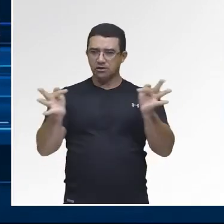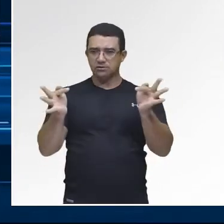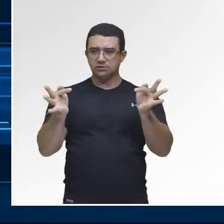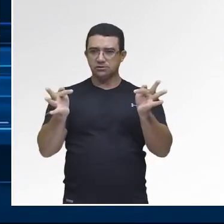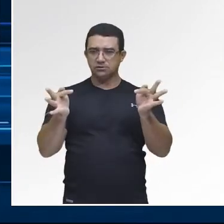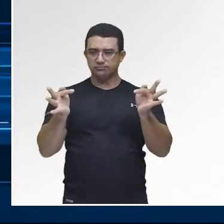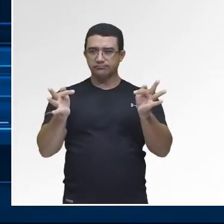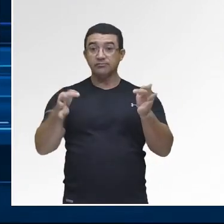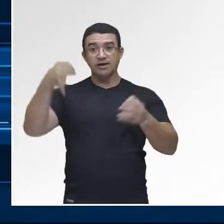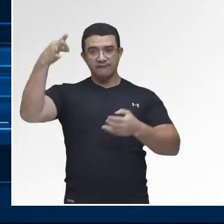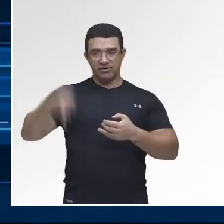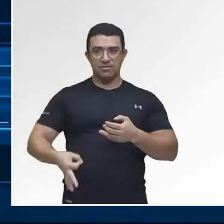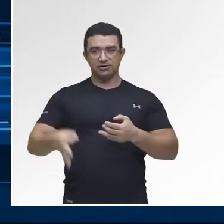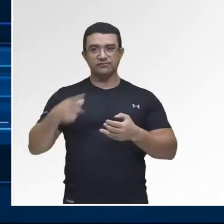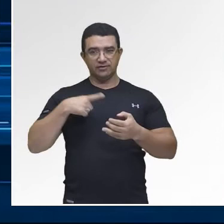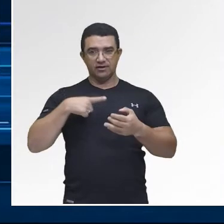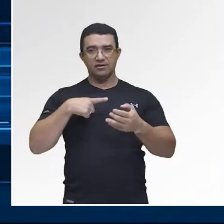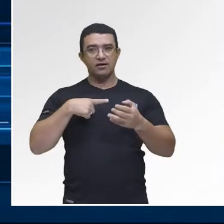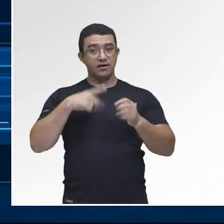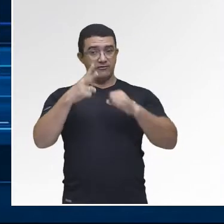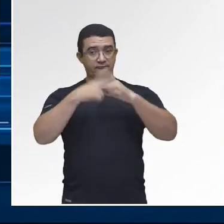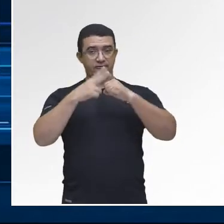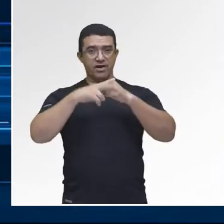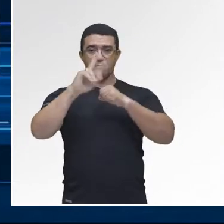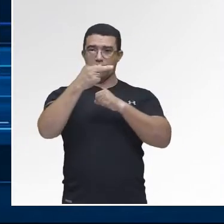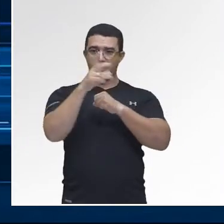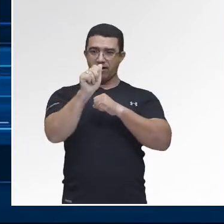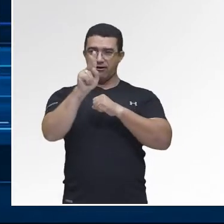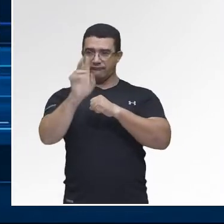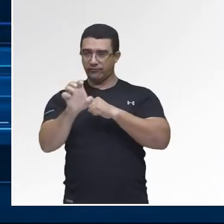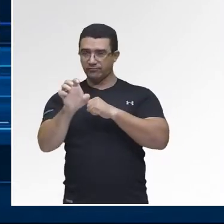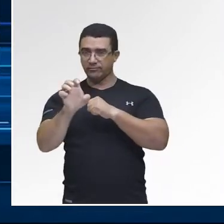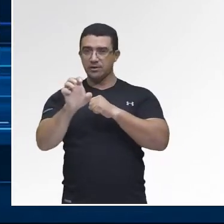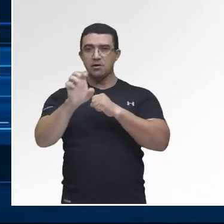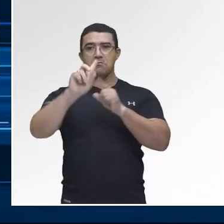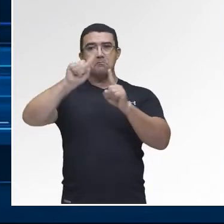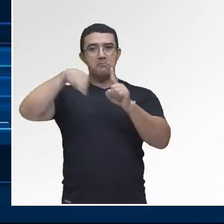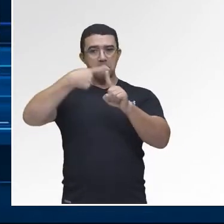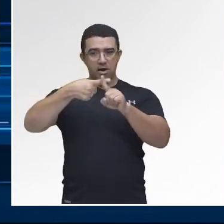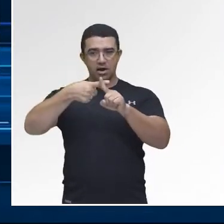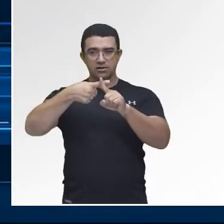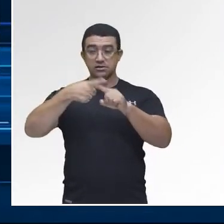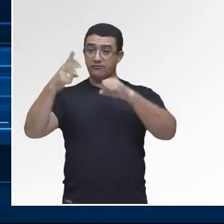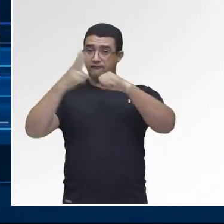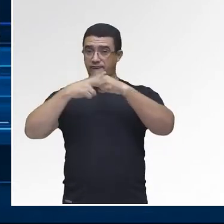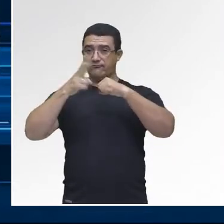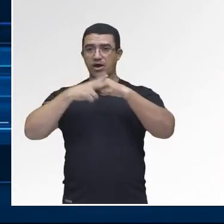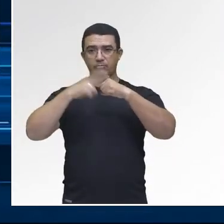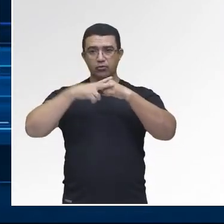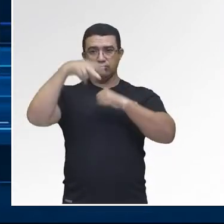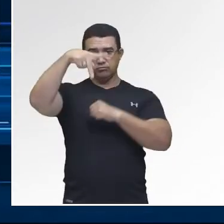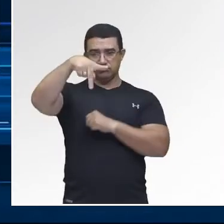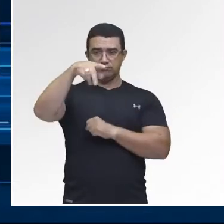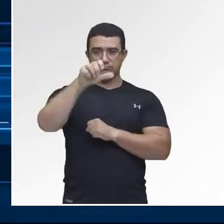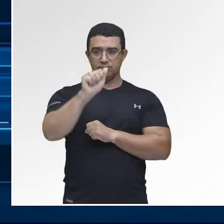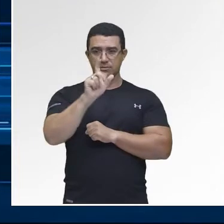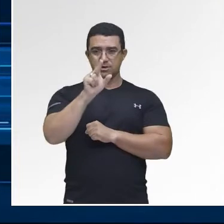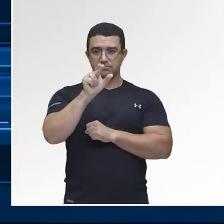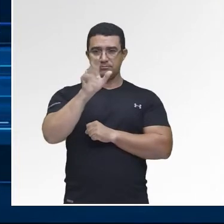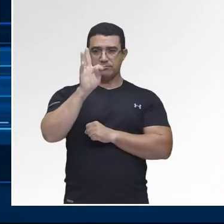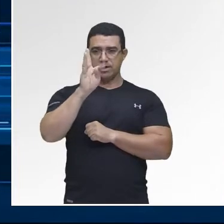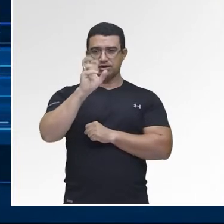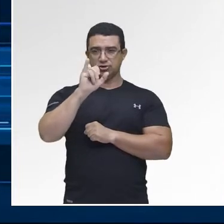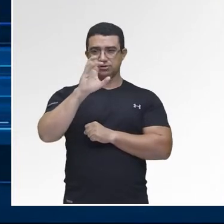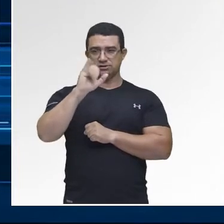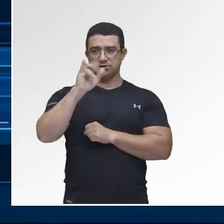eu tenho o verbo have, como nós temos aqui também, mais o verbo no particípio, o verbo principal no